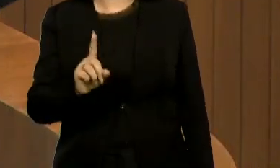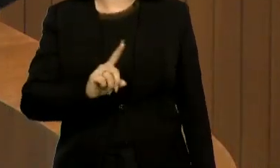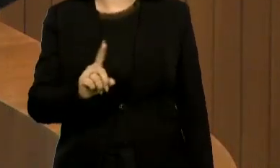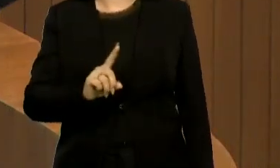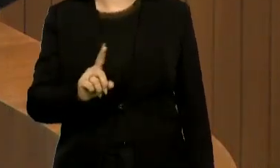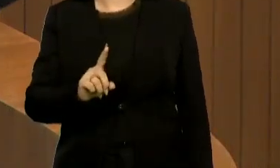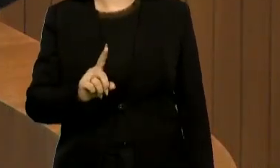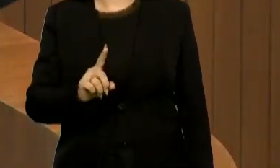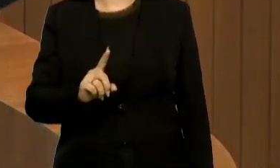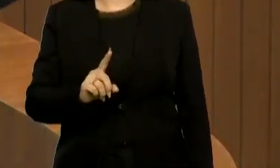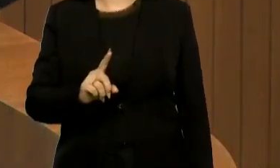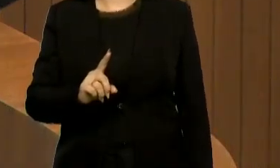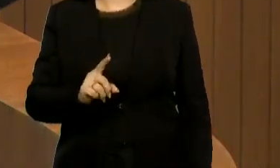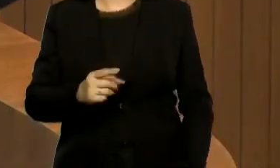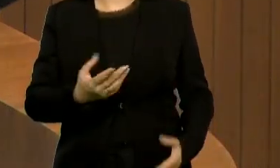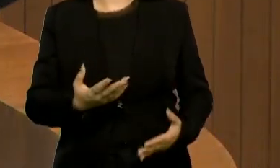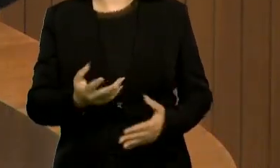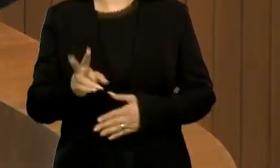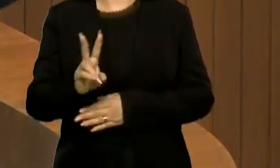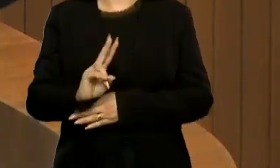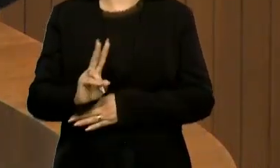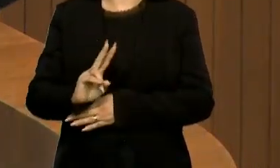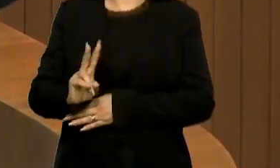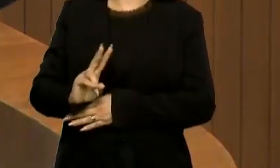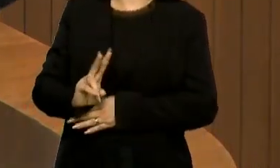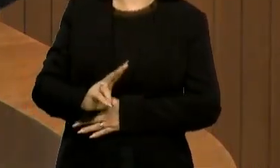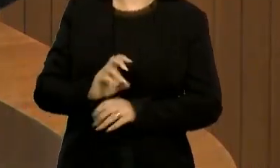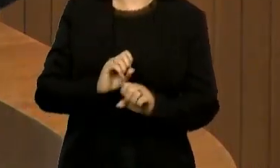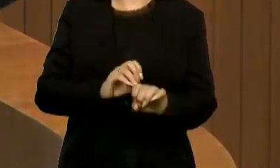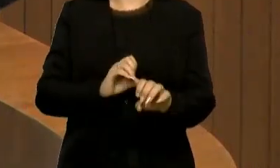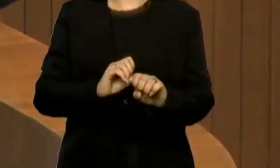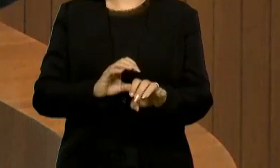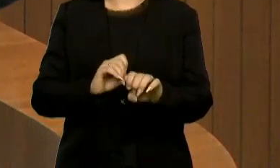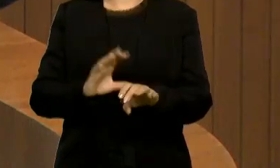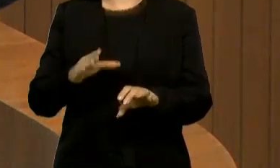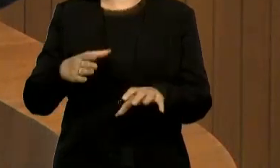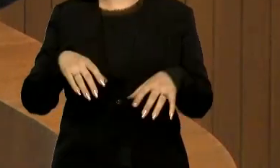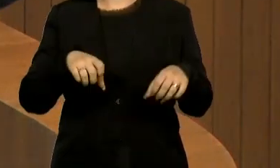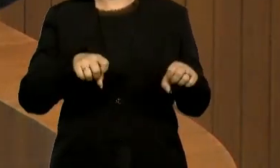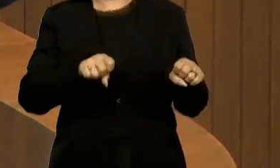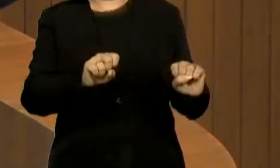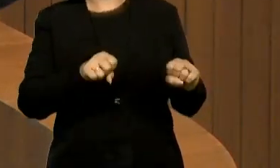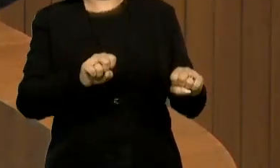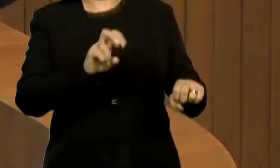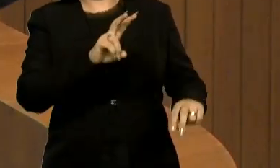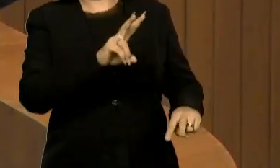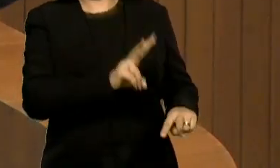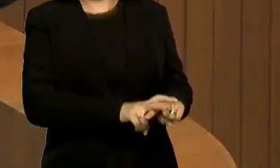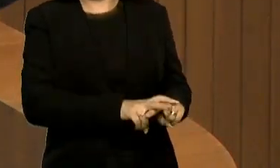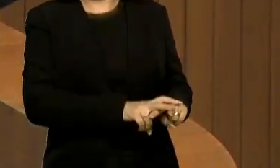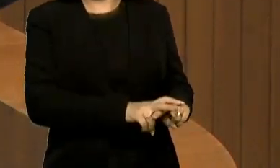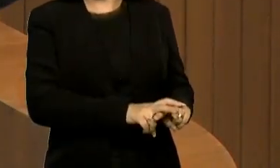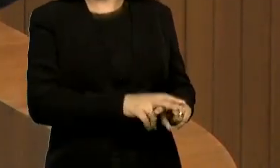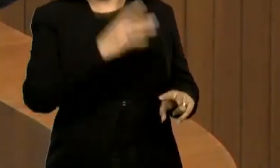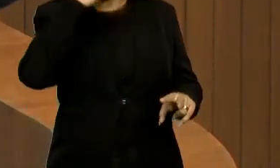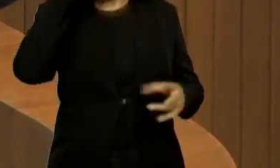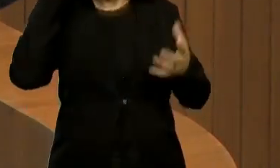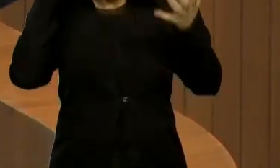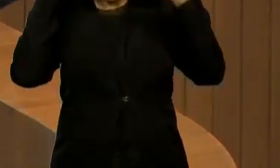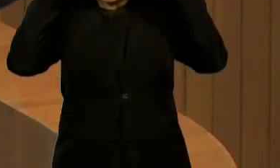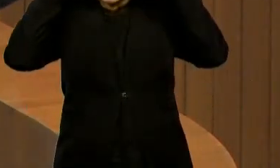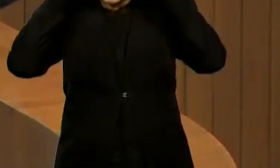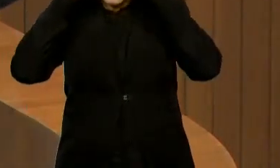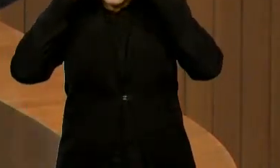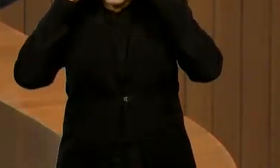justamente sendo a blitz educativa, quando uma moto é apreendida de uma pessoa que não está com o